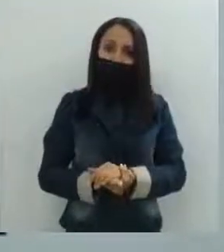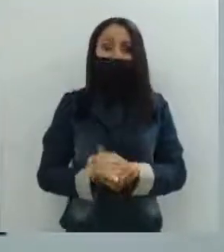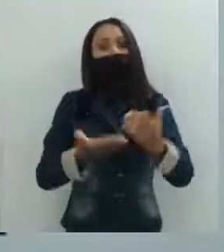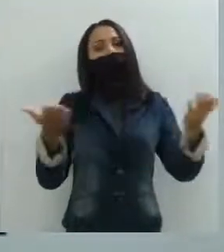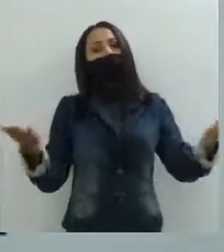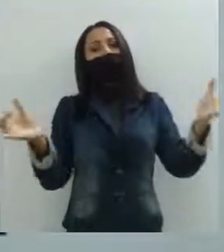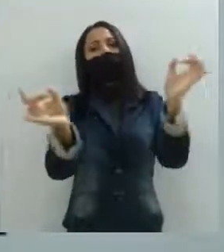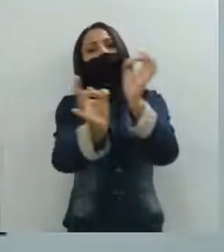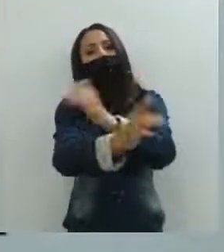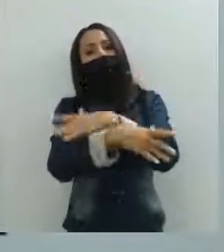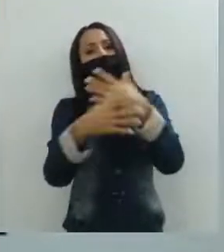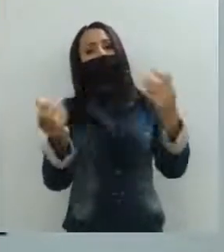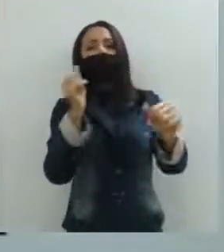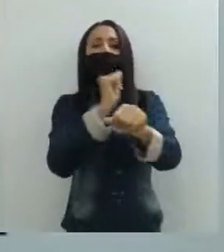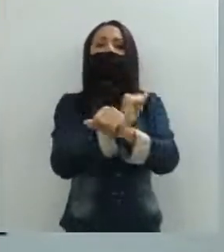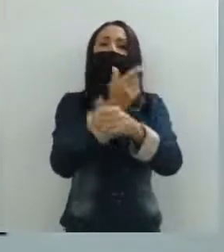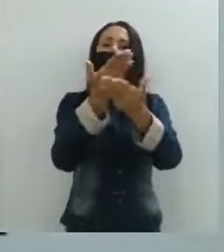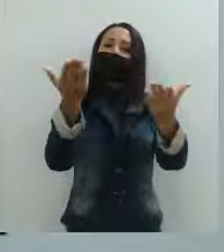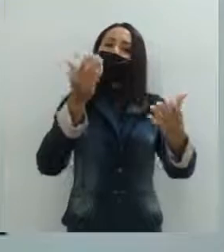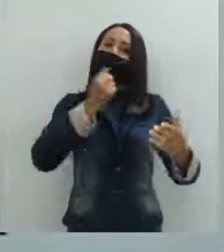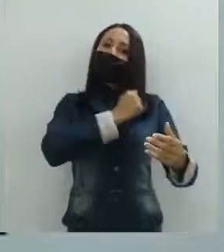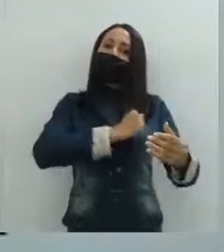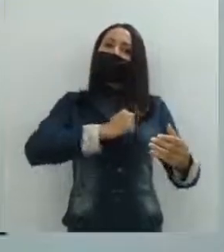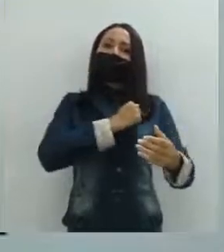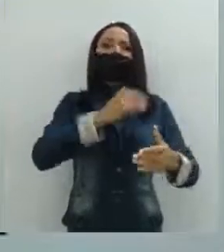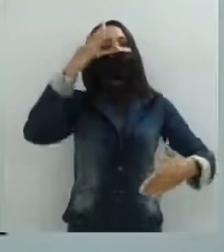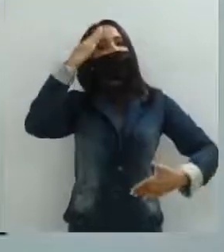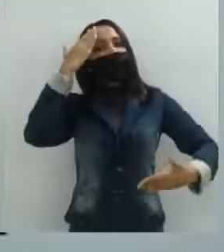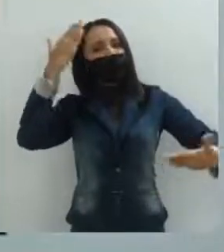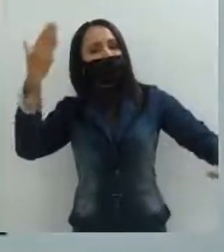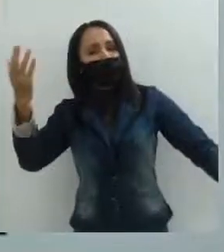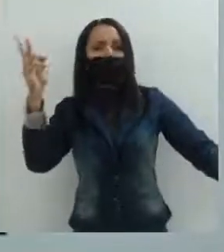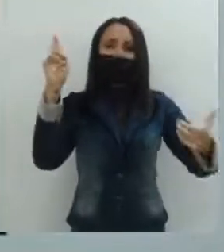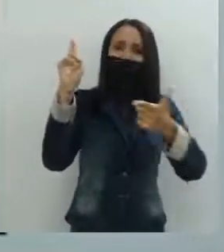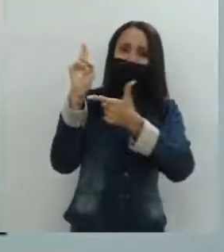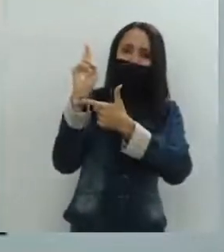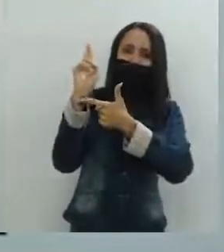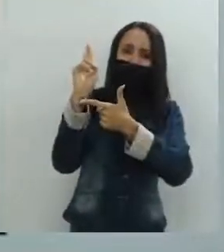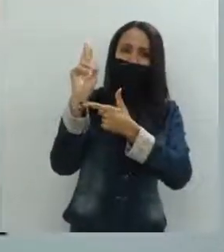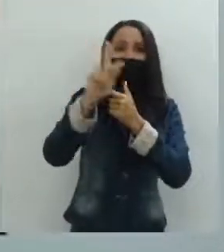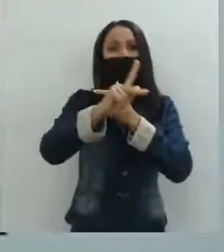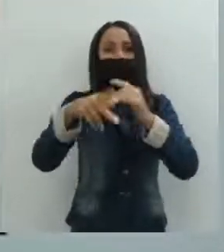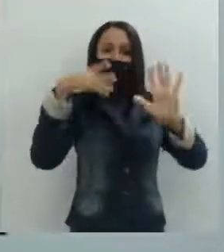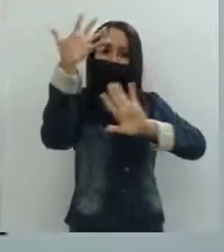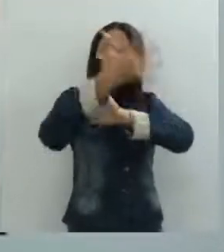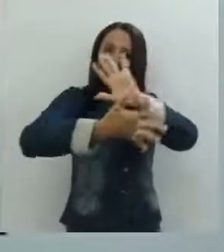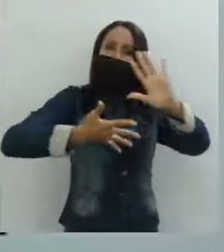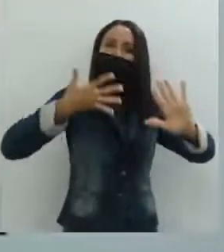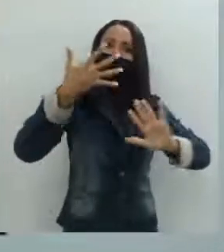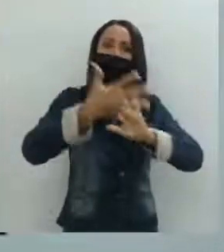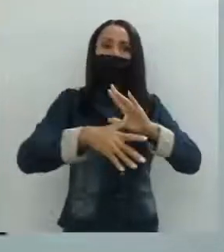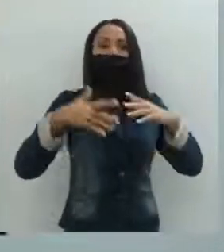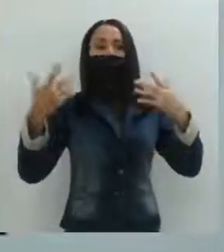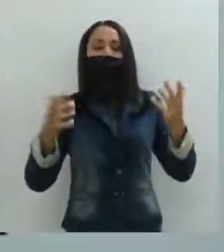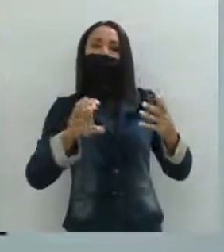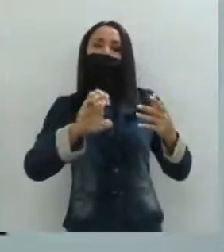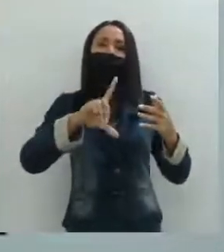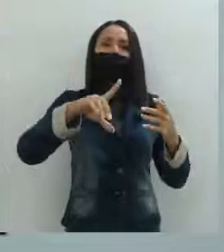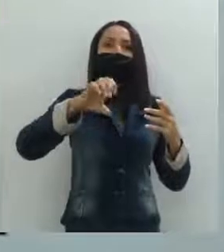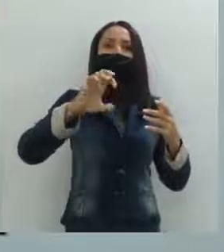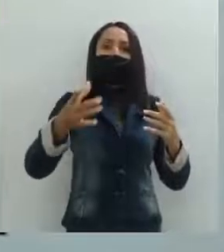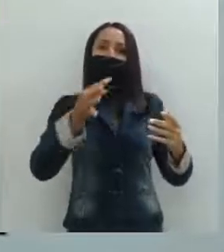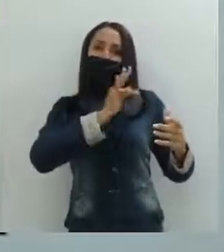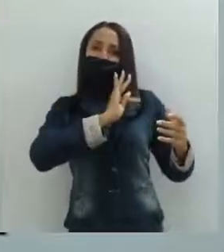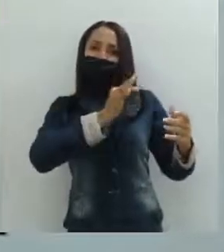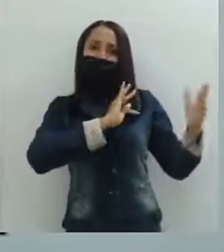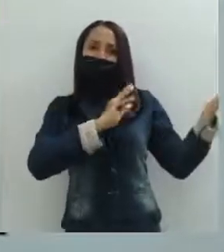é só. Espero que vocês tenham gostado. Agradeço aqui a Roberta, a professora de Libras aqui, a Ellen aqui da